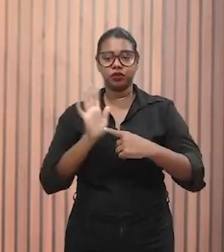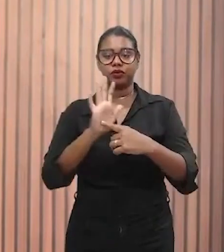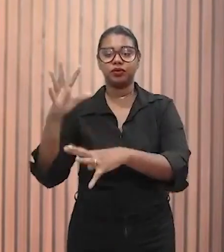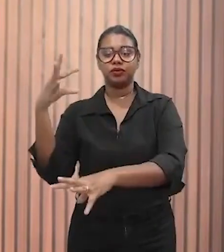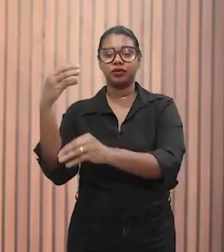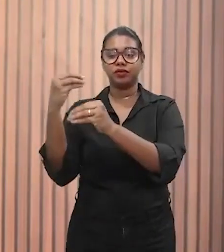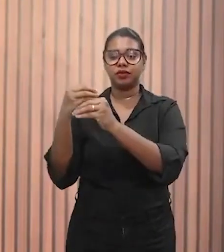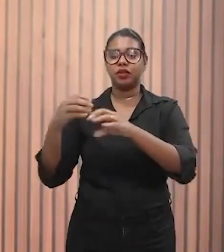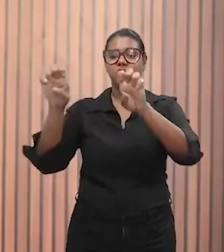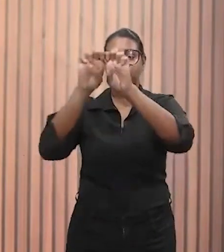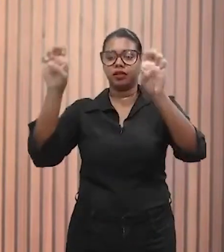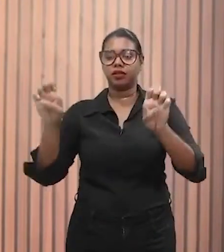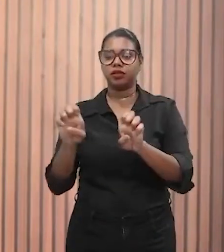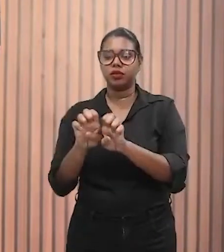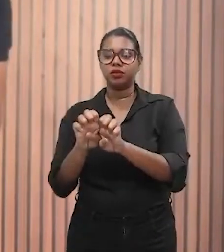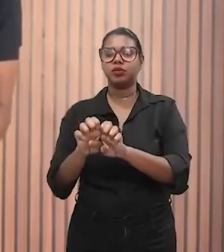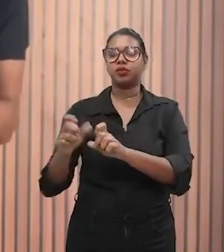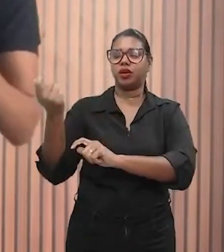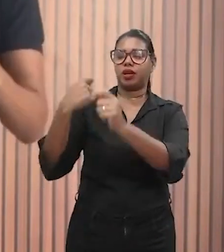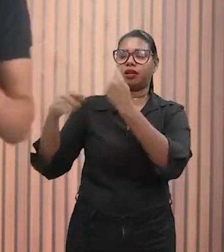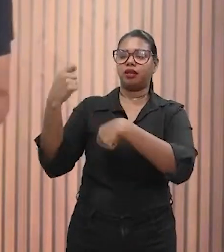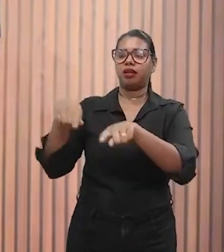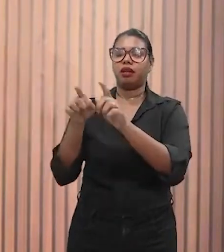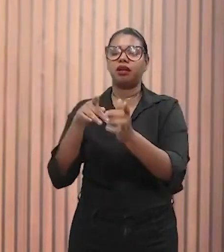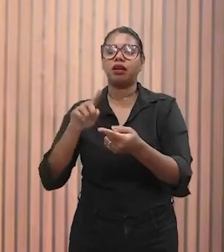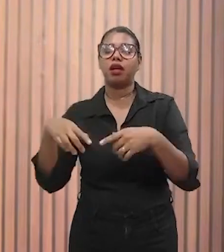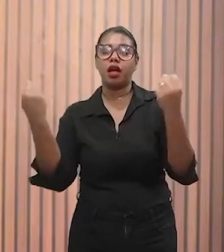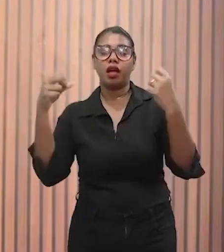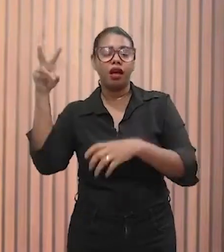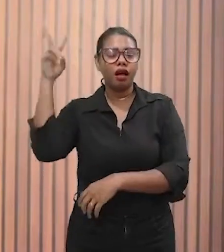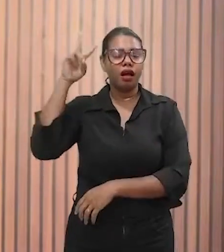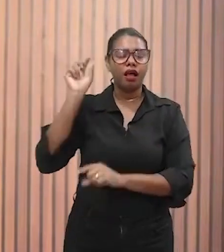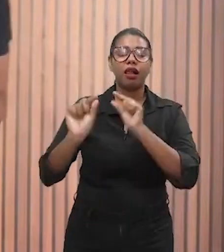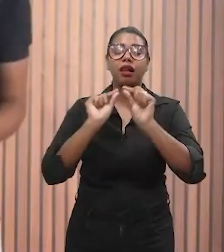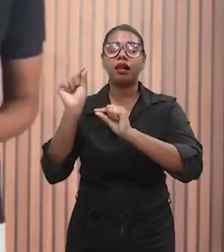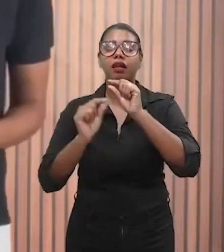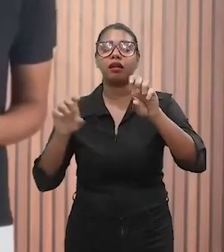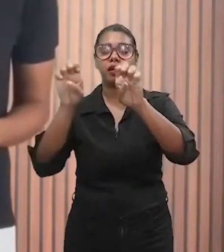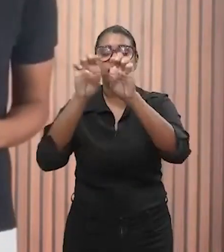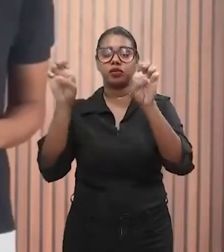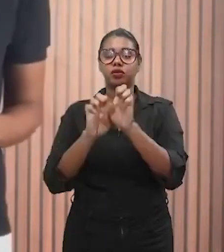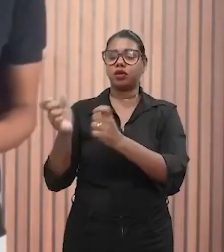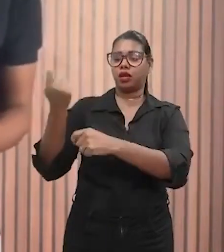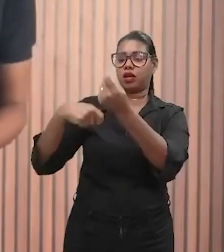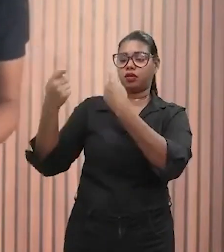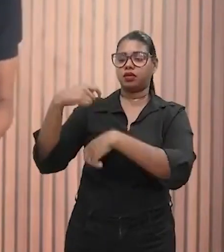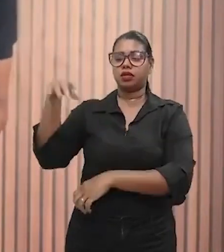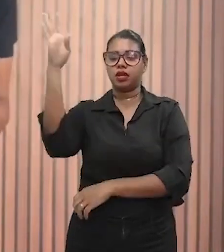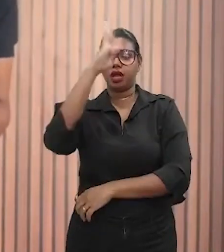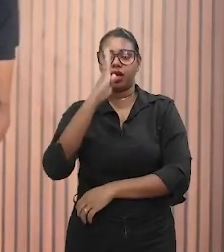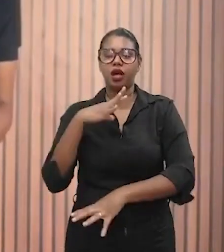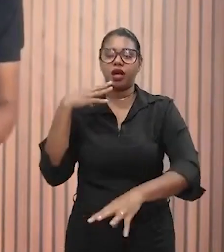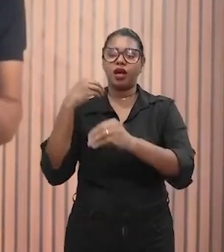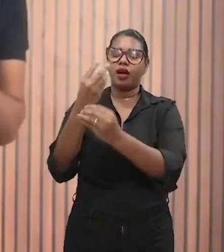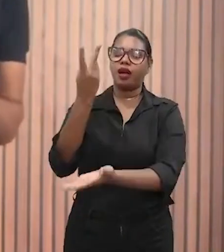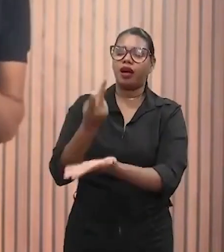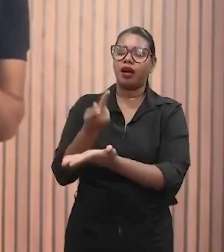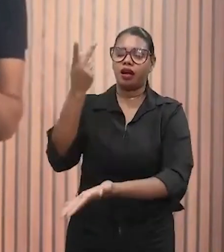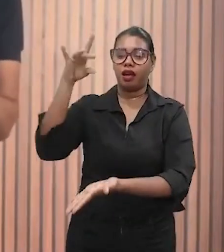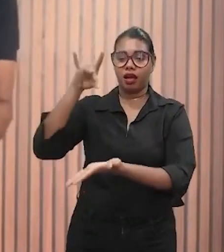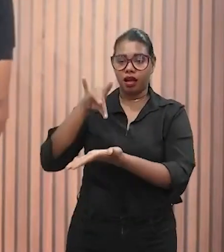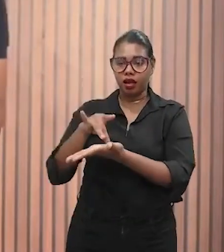e estrutura da administração, não é verdade? E a gente precisa lembrar que a estrutura da administração no Brasil